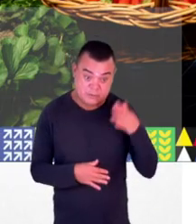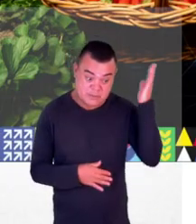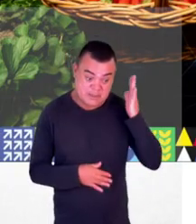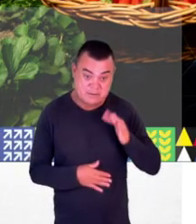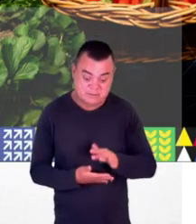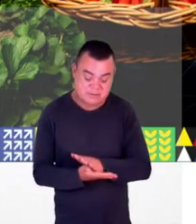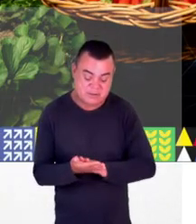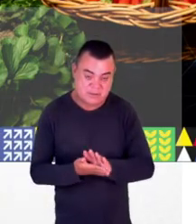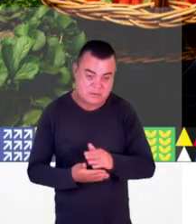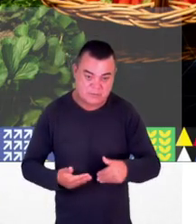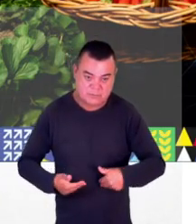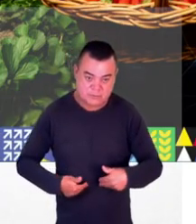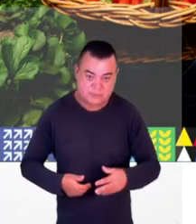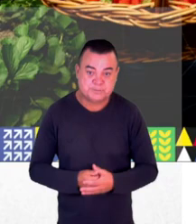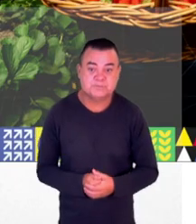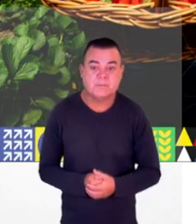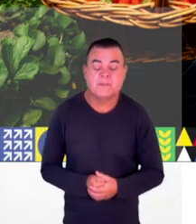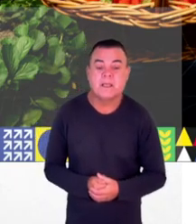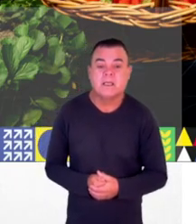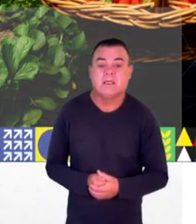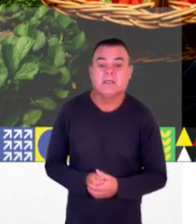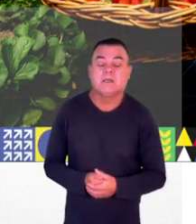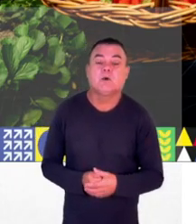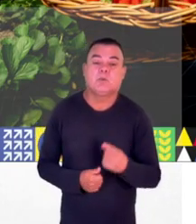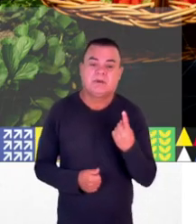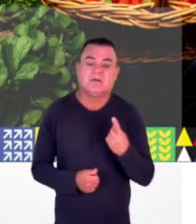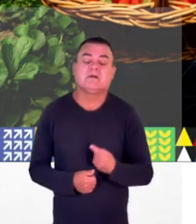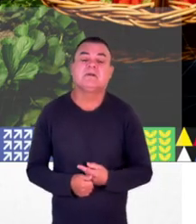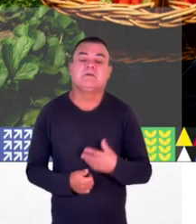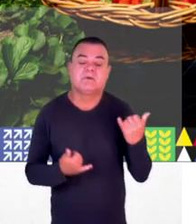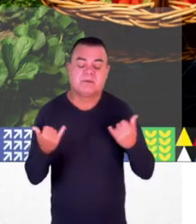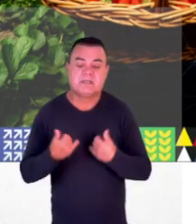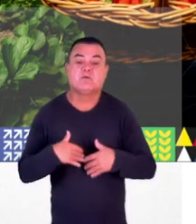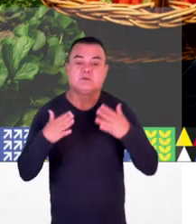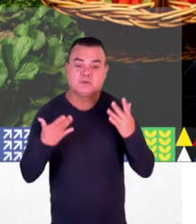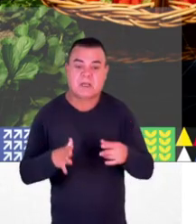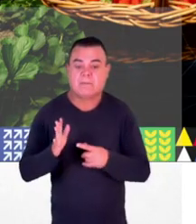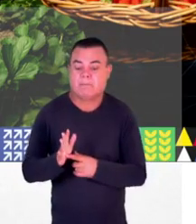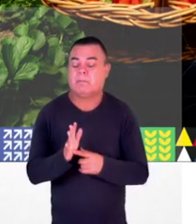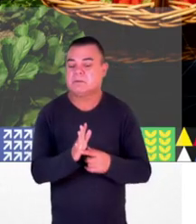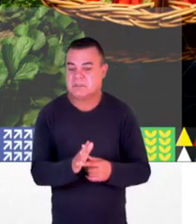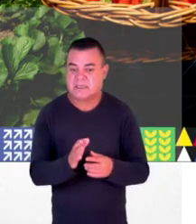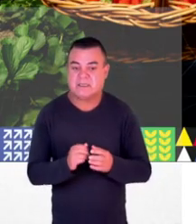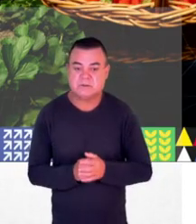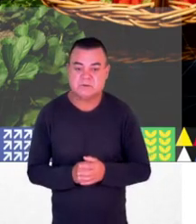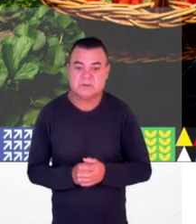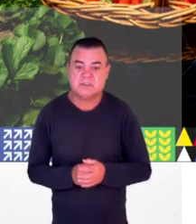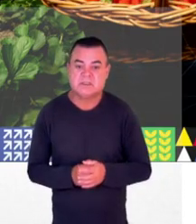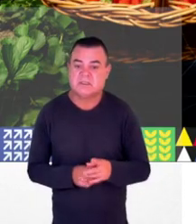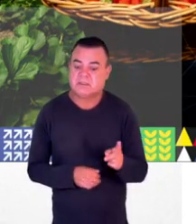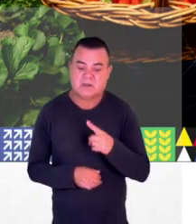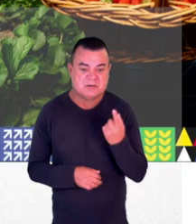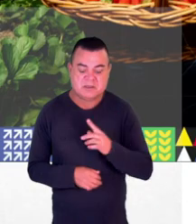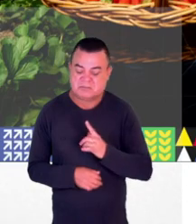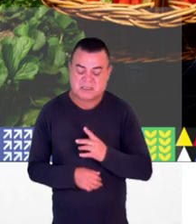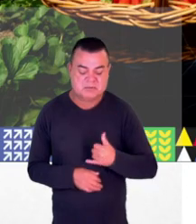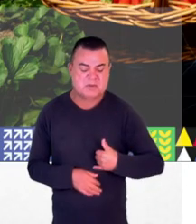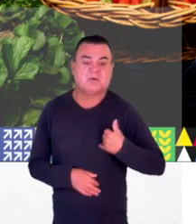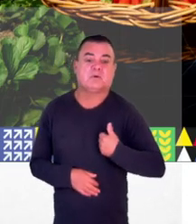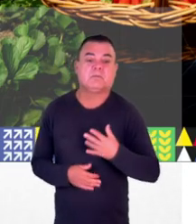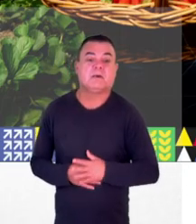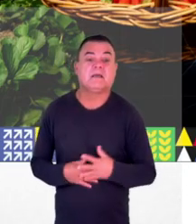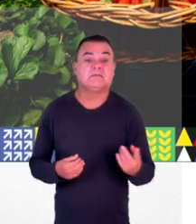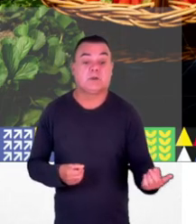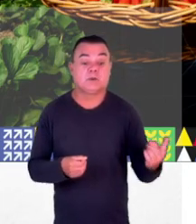Eh um dado aqui que já foi colocado já trazido né que não nos orgulha né pelo contrário mas do retorno ao